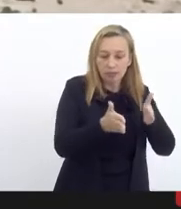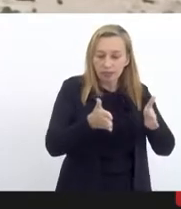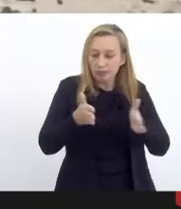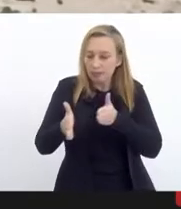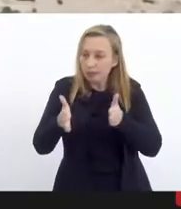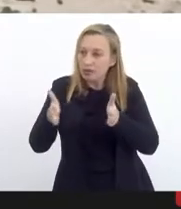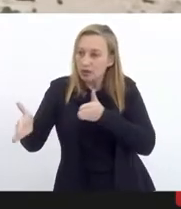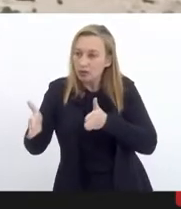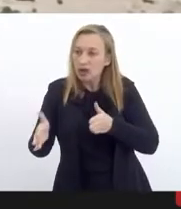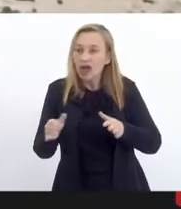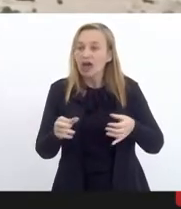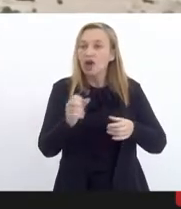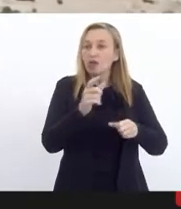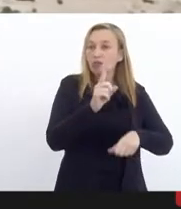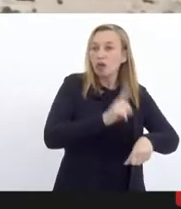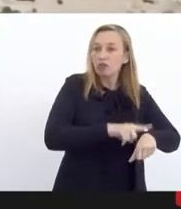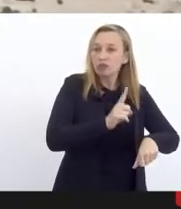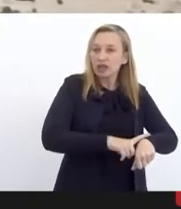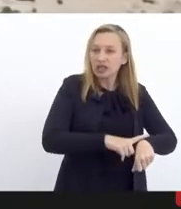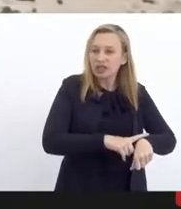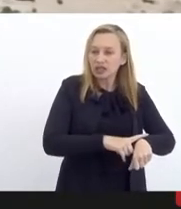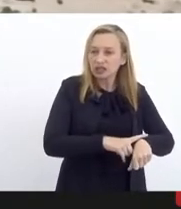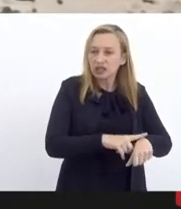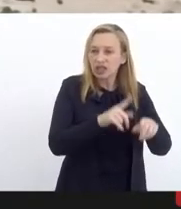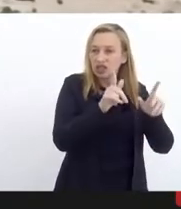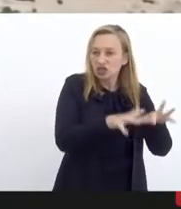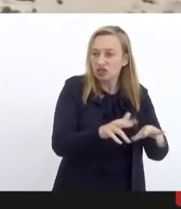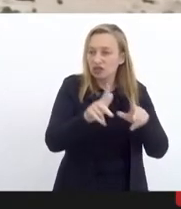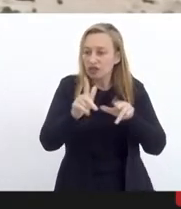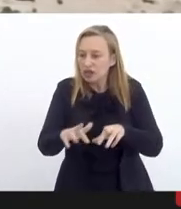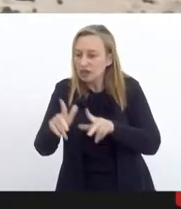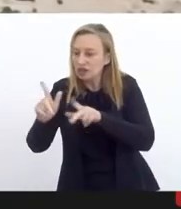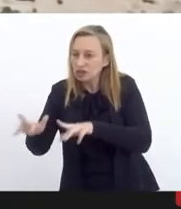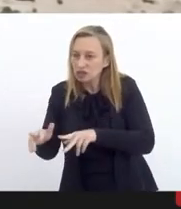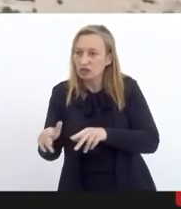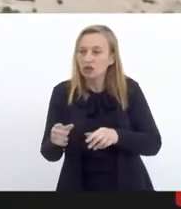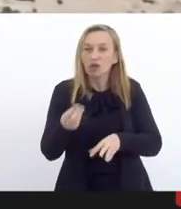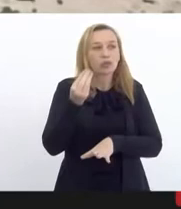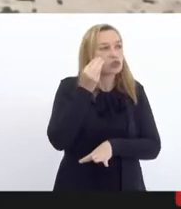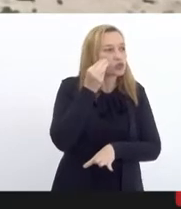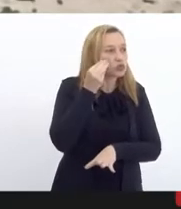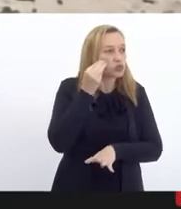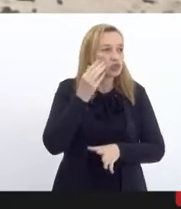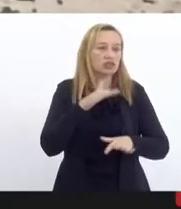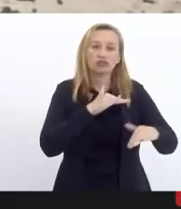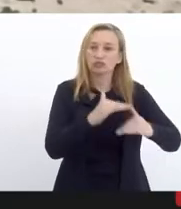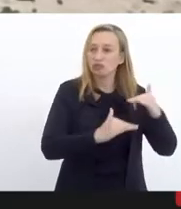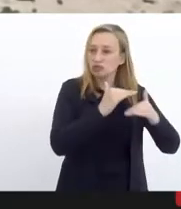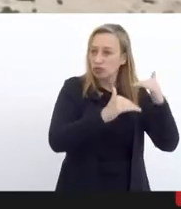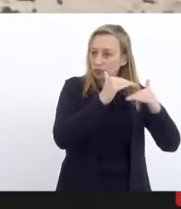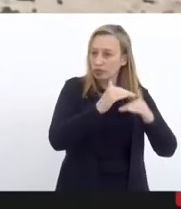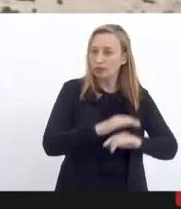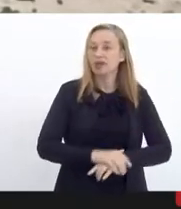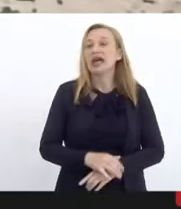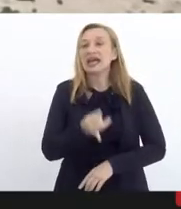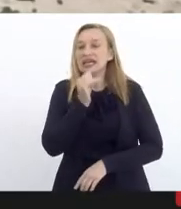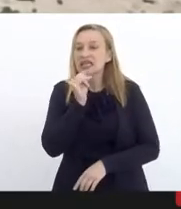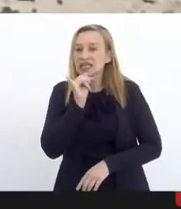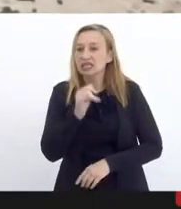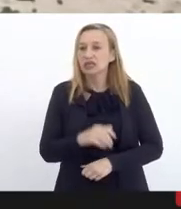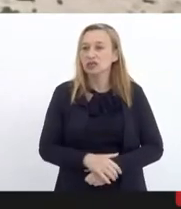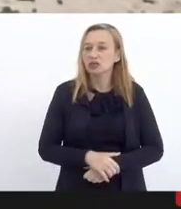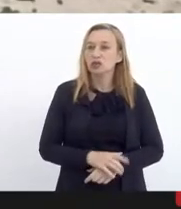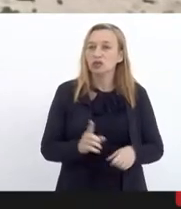de captação de diferentes oportunidades e captura de negócios e de desenvolvimento, como, por exemplo, a